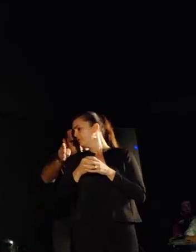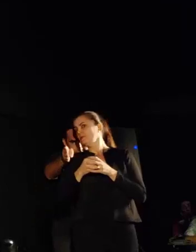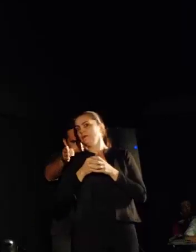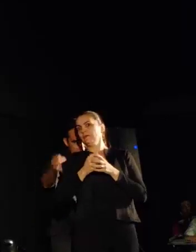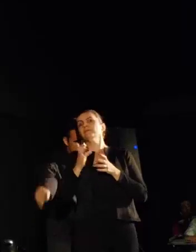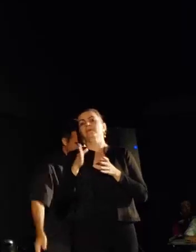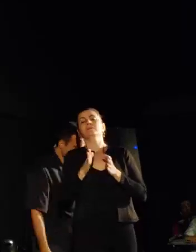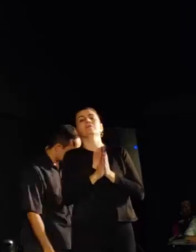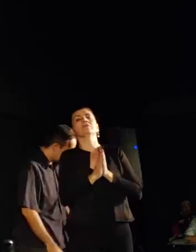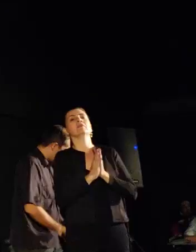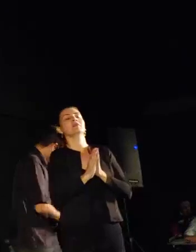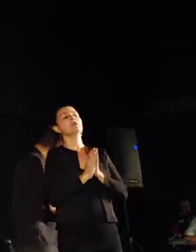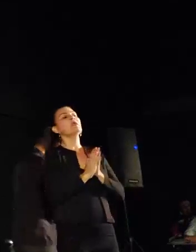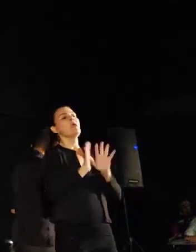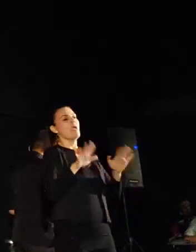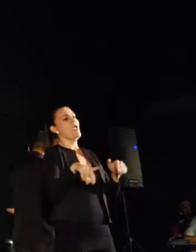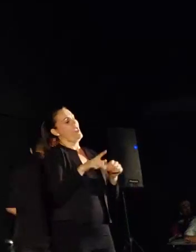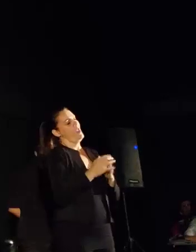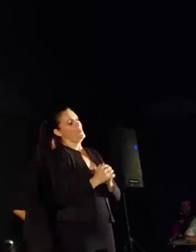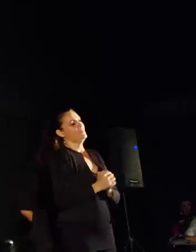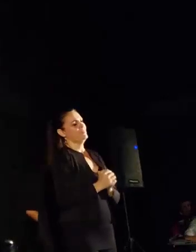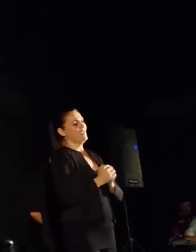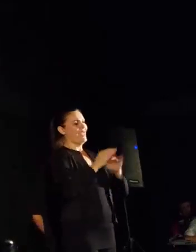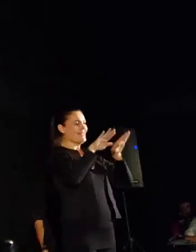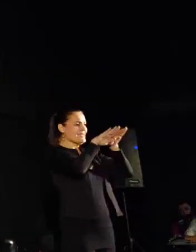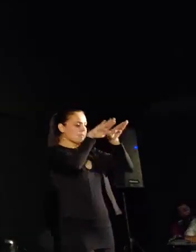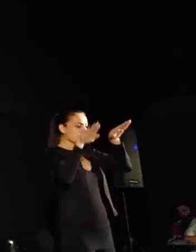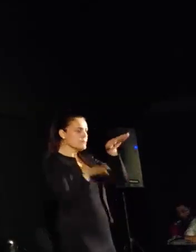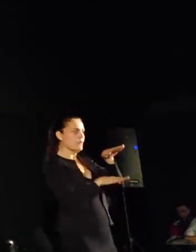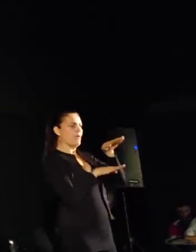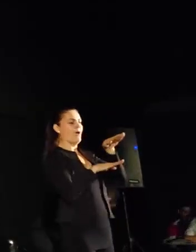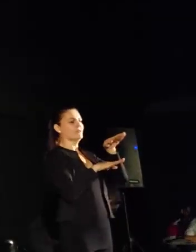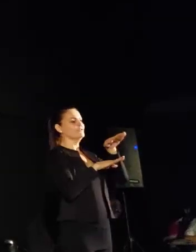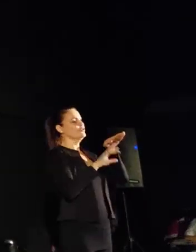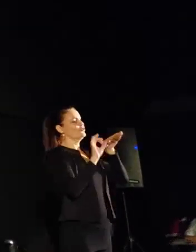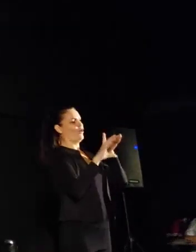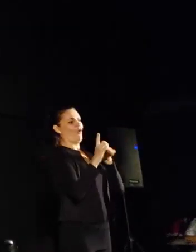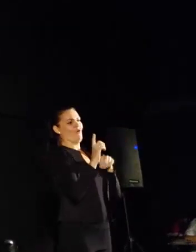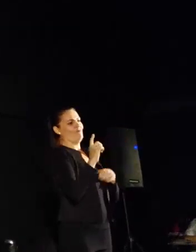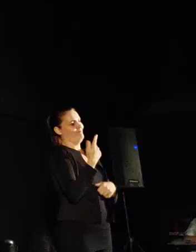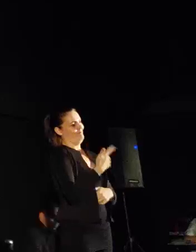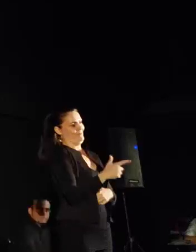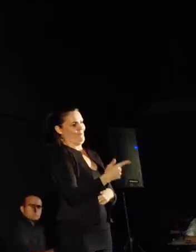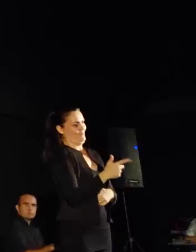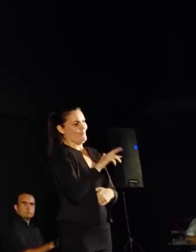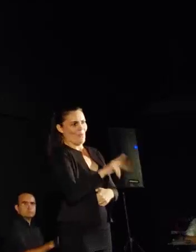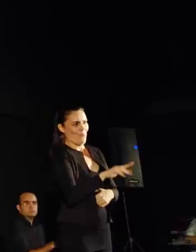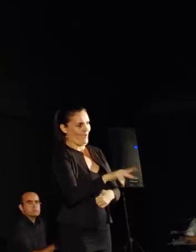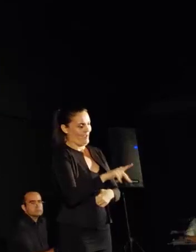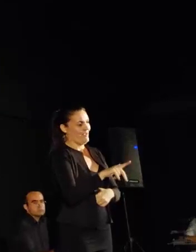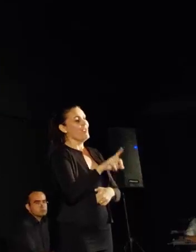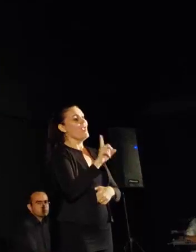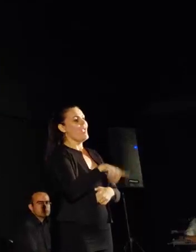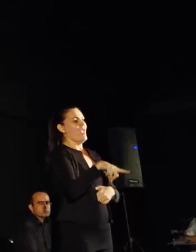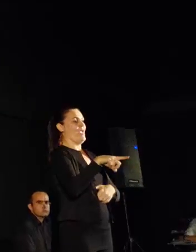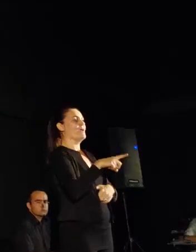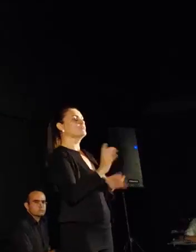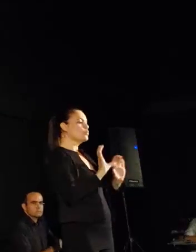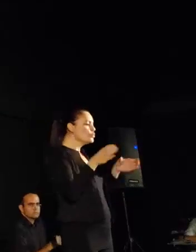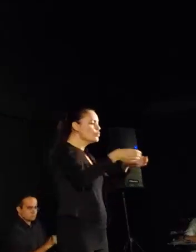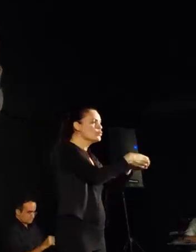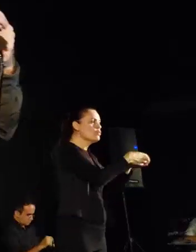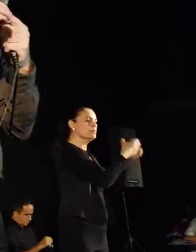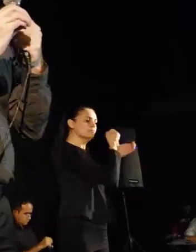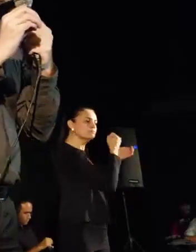de desigualdade, mas uma classe. Uma classe que se defende muito bem com os aparatos do Estado. Se isso